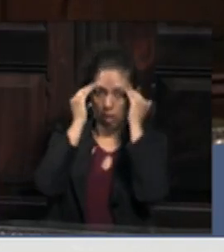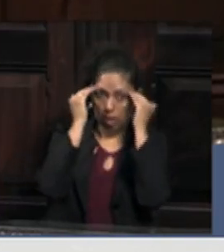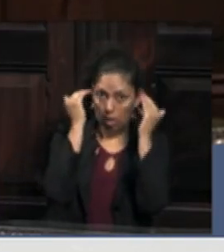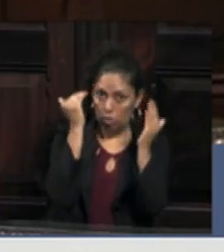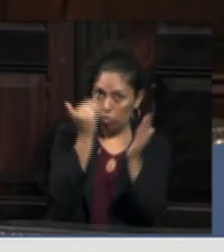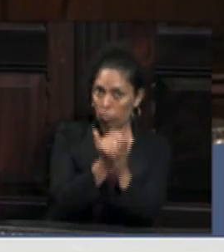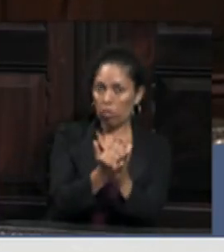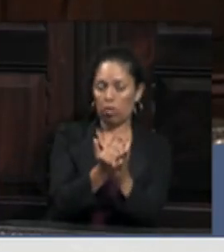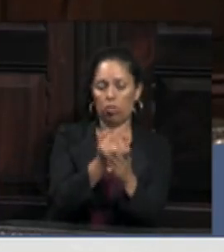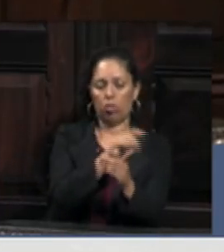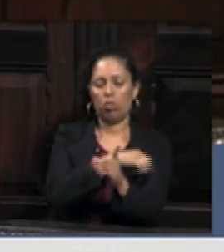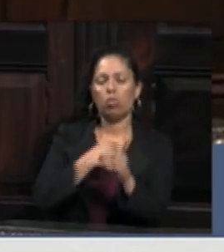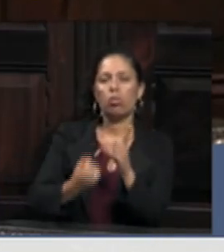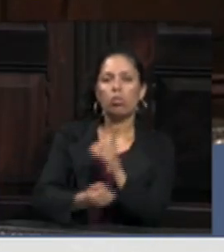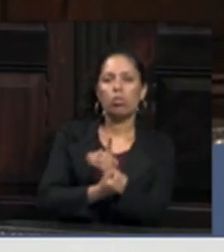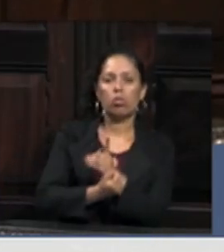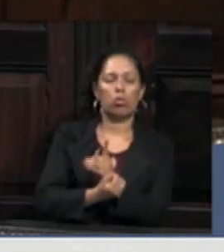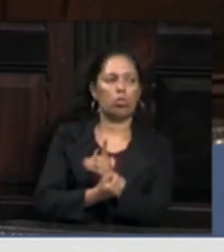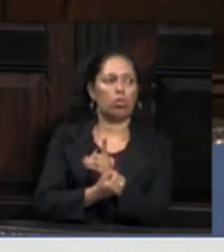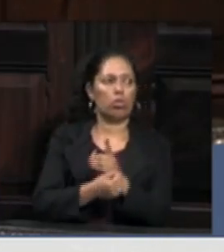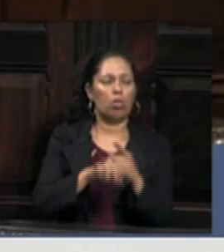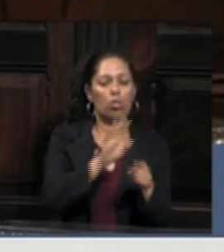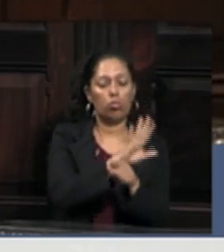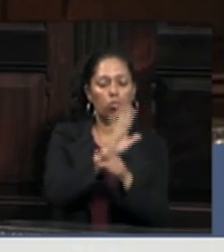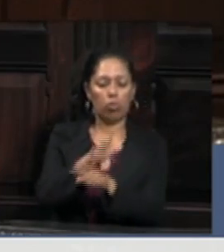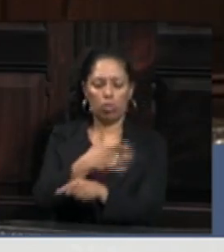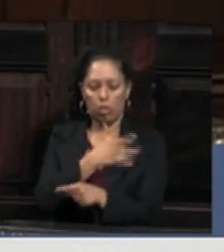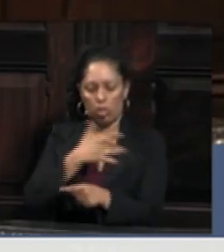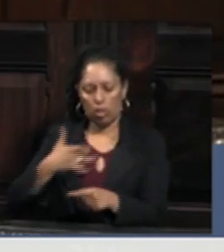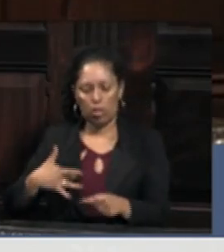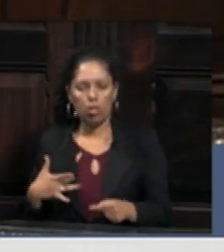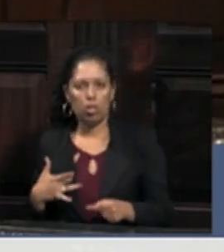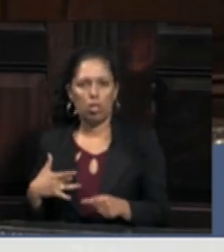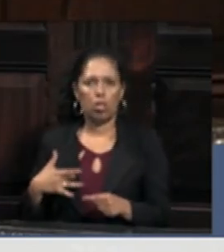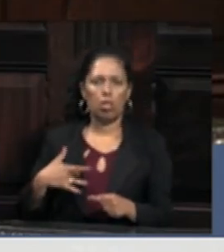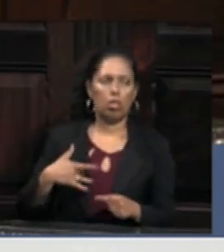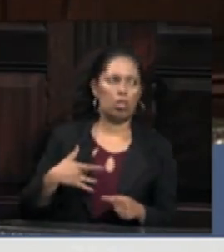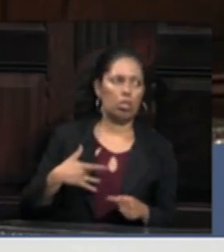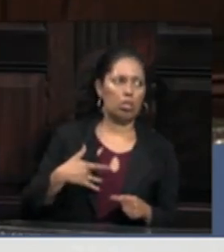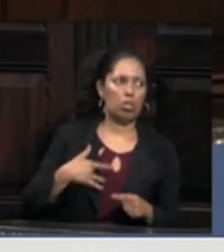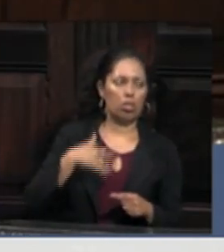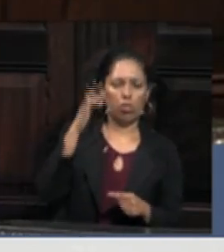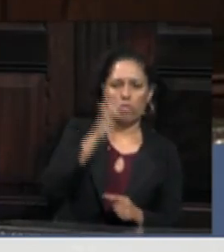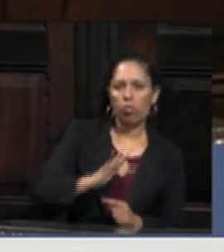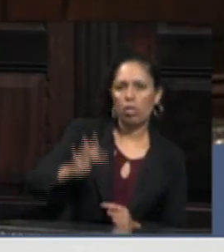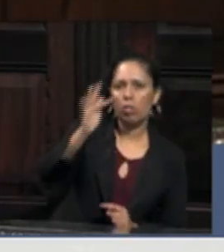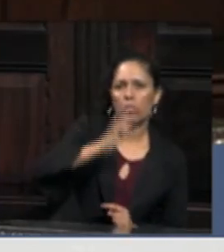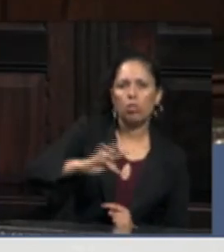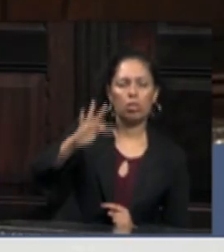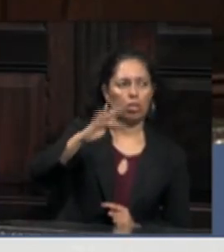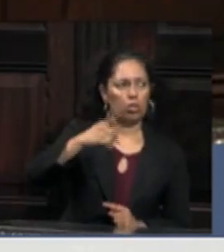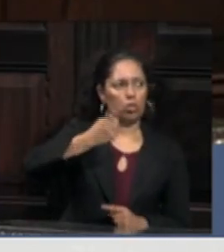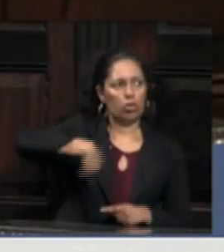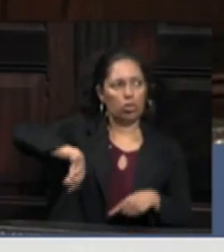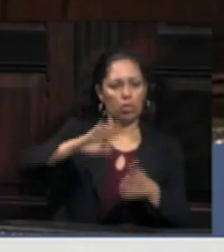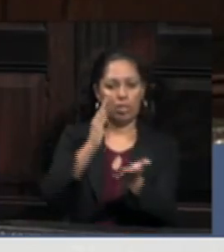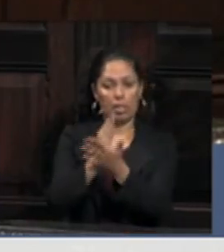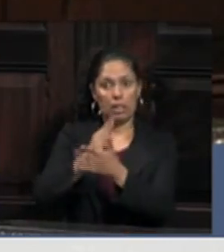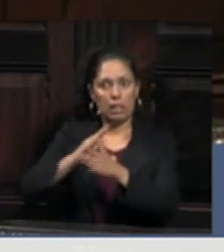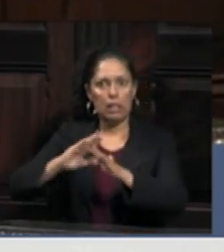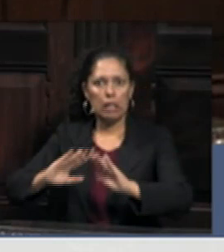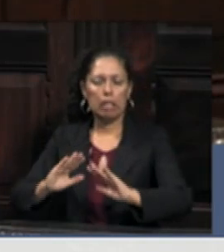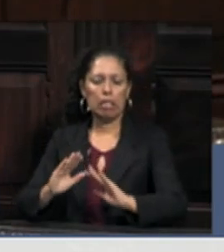constitucional previsto para investimentos em saúde, na FAPERJ. Nós temos que interromper as pedaladas